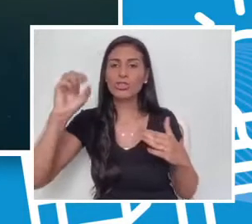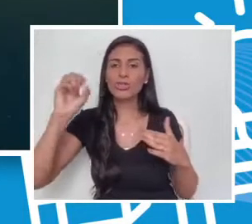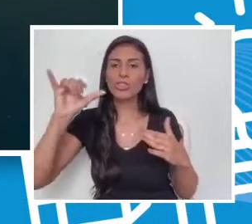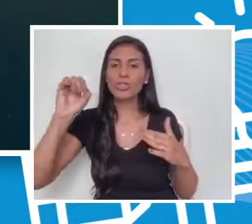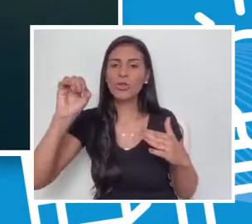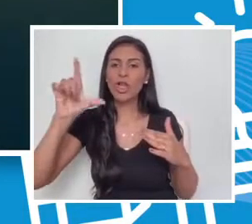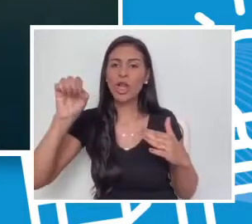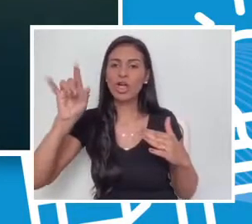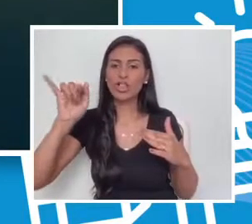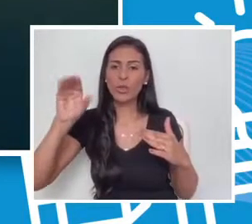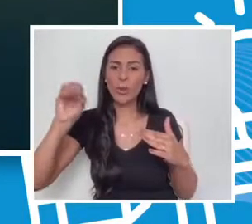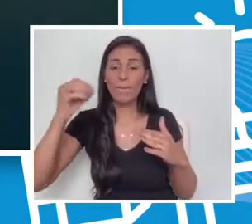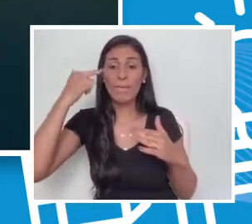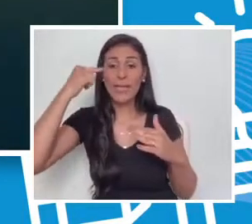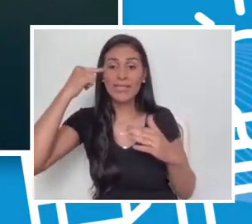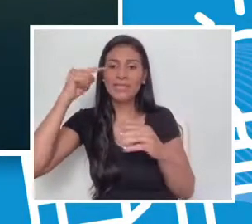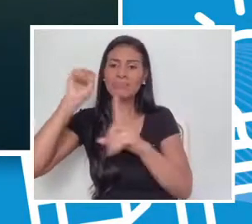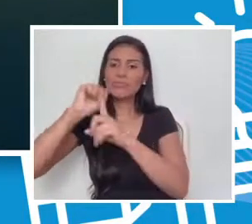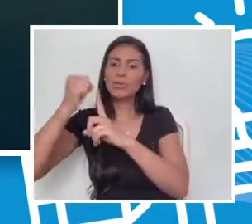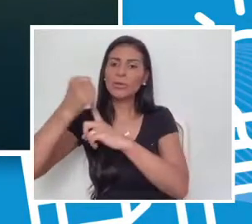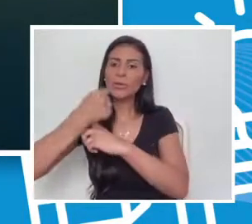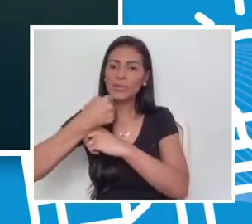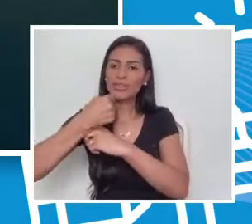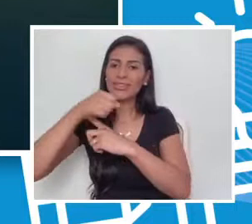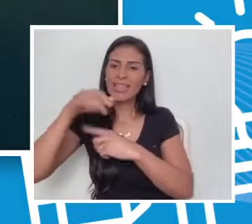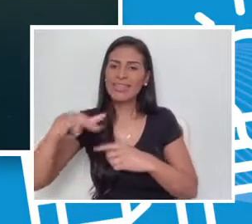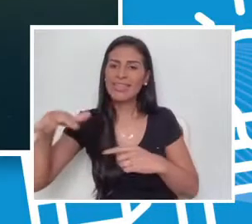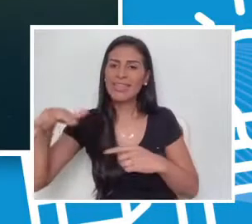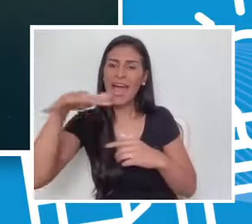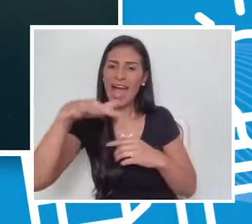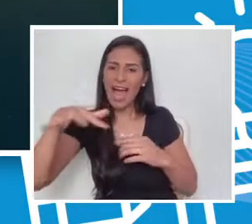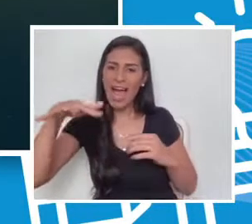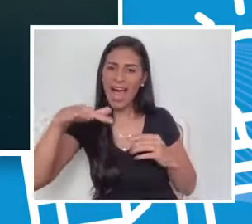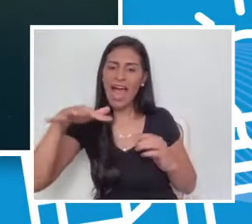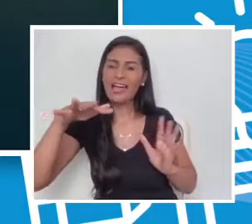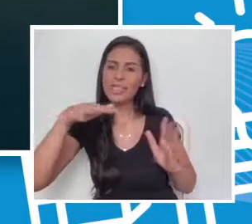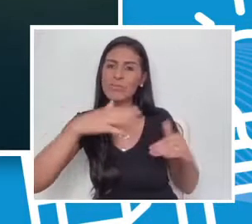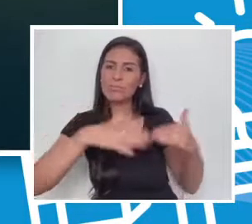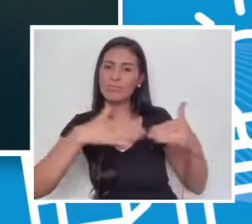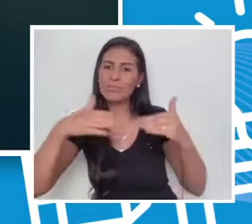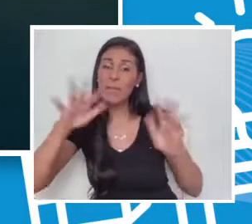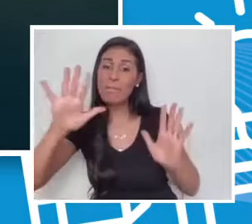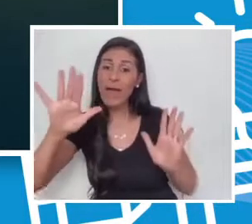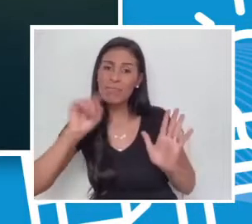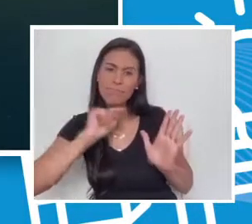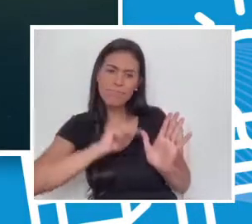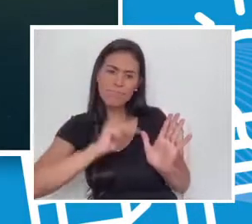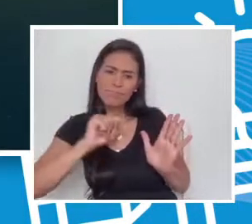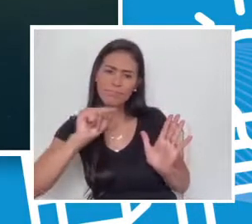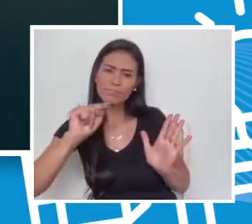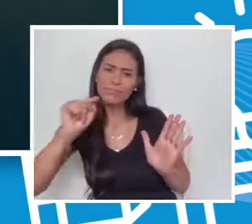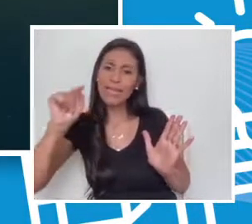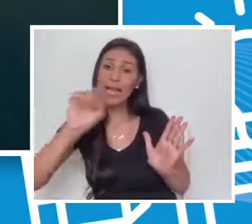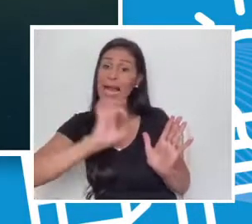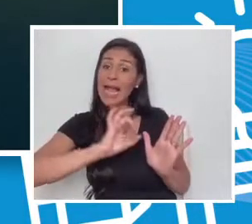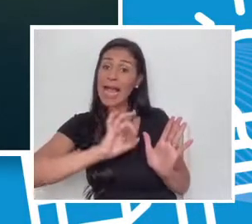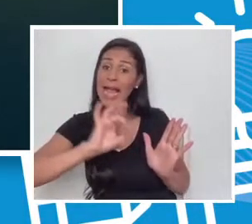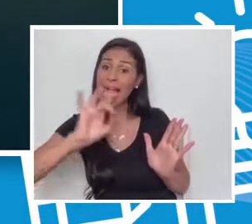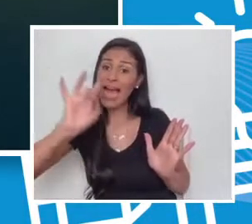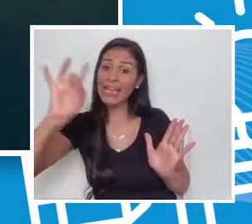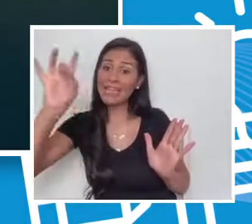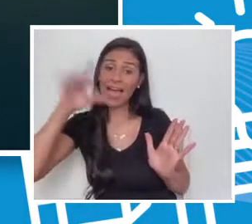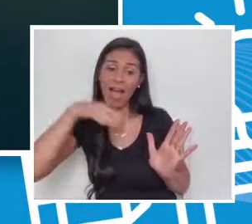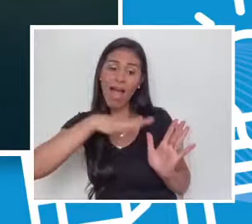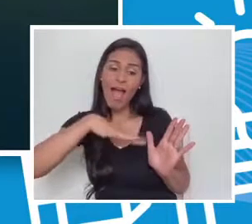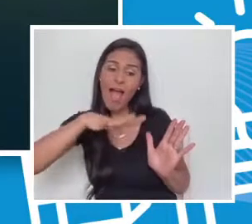E, obviamente, os profissionais de cada um desses níveis tendem a priorizar e dar mais importância